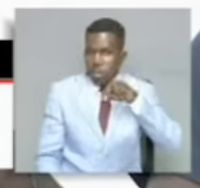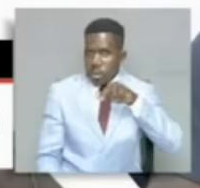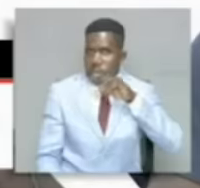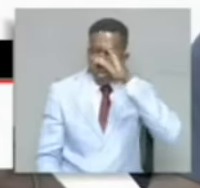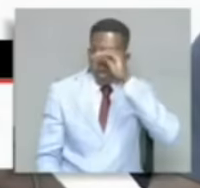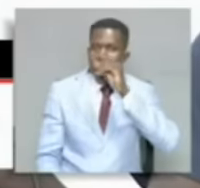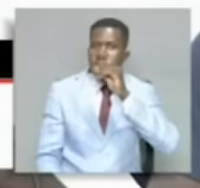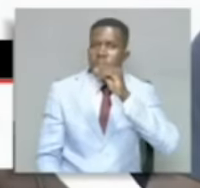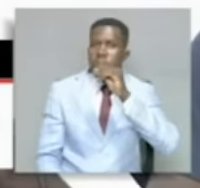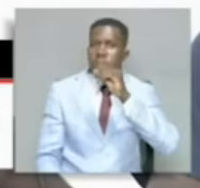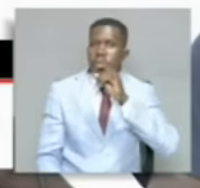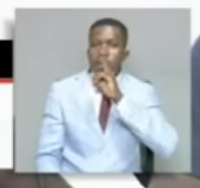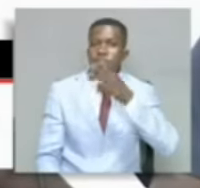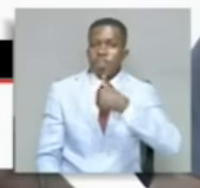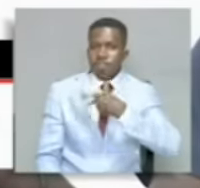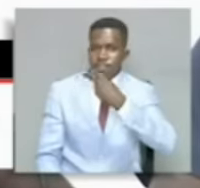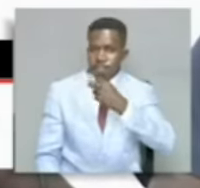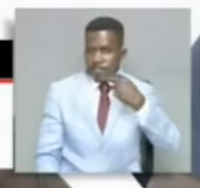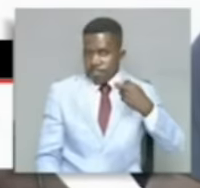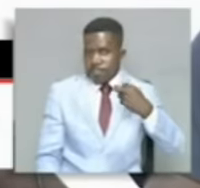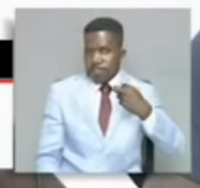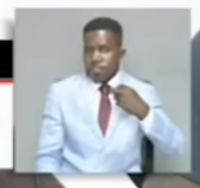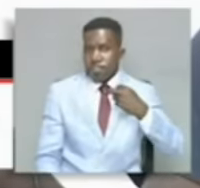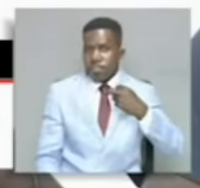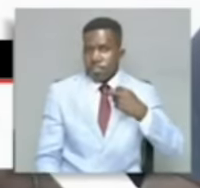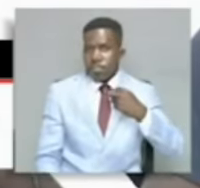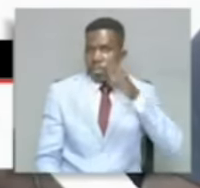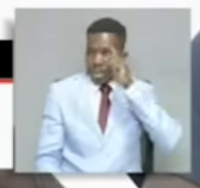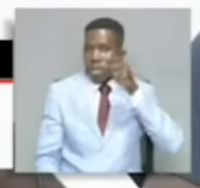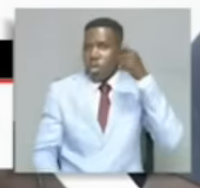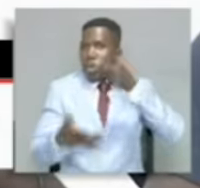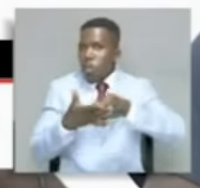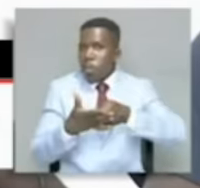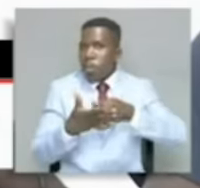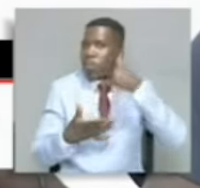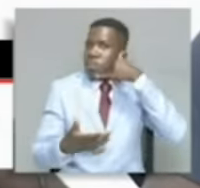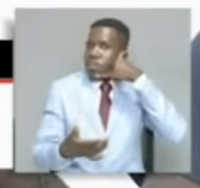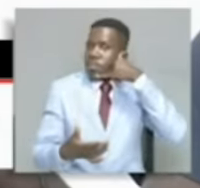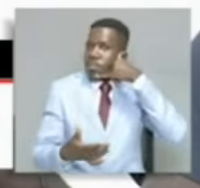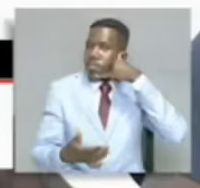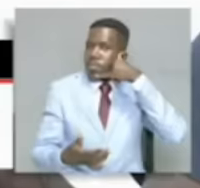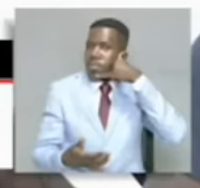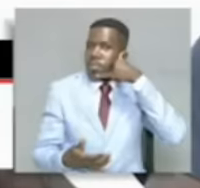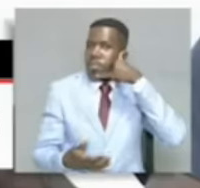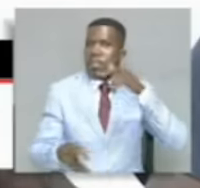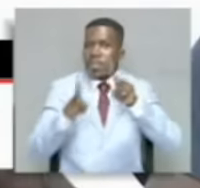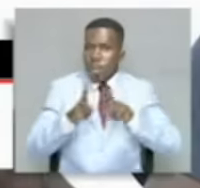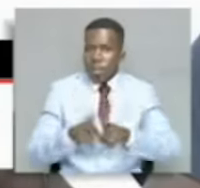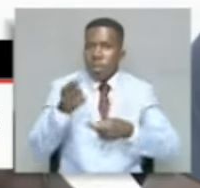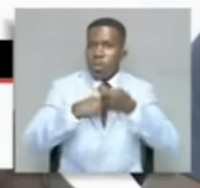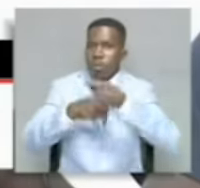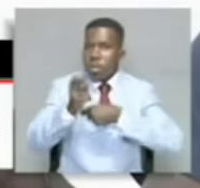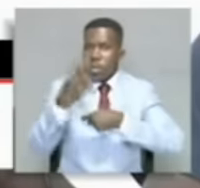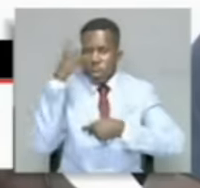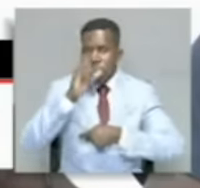e mais um 33 anos de idade, que comprou o telemóvel da vítima e também revendeu